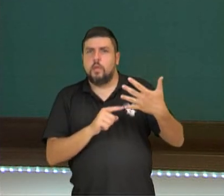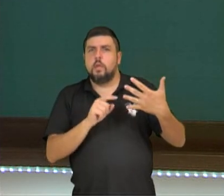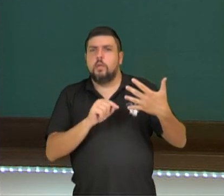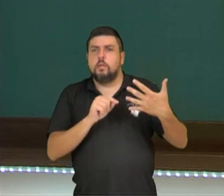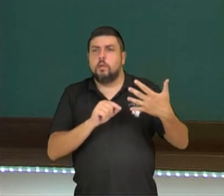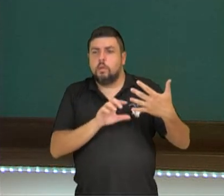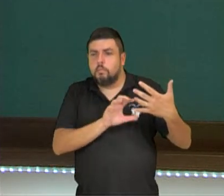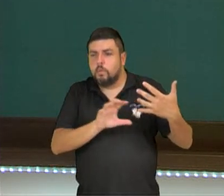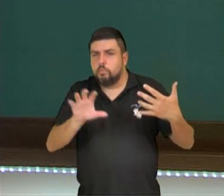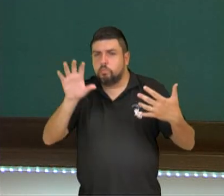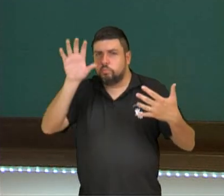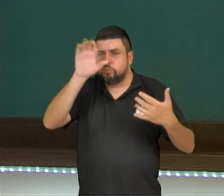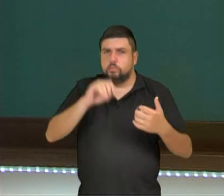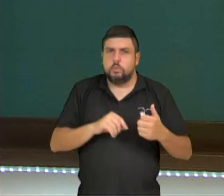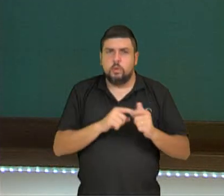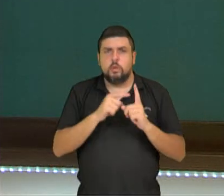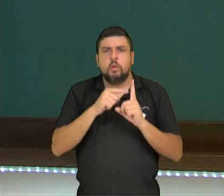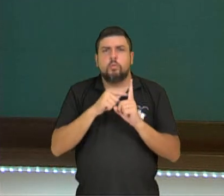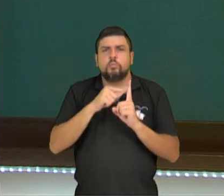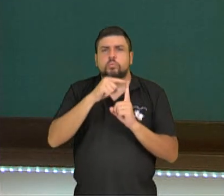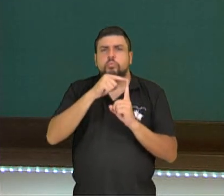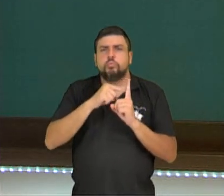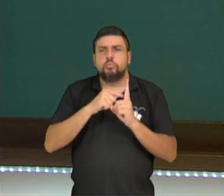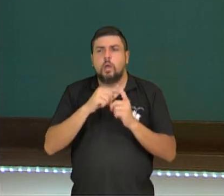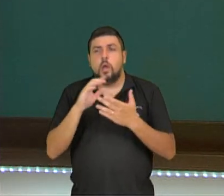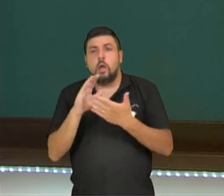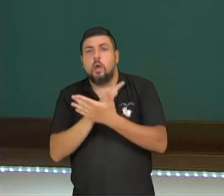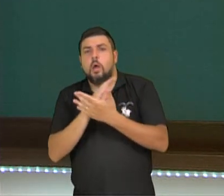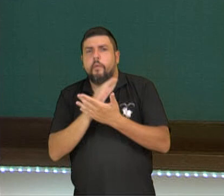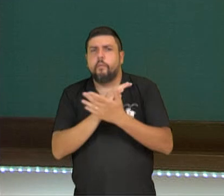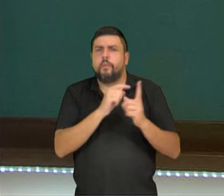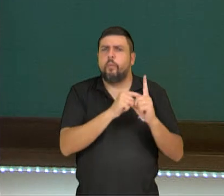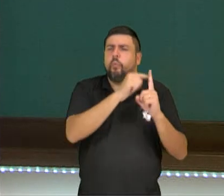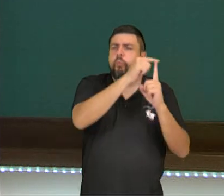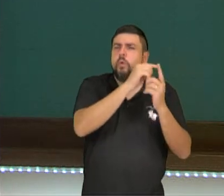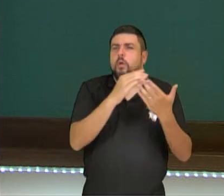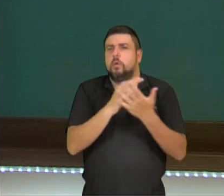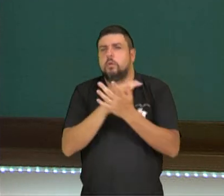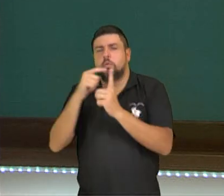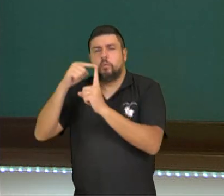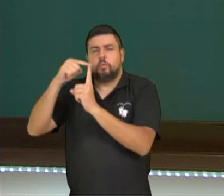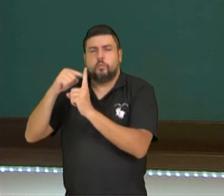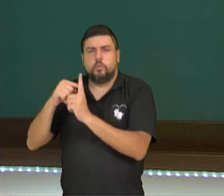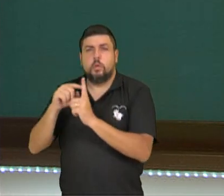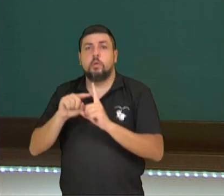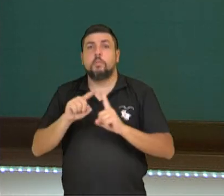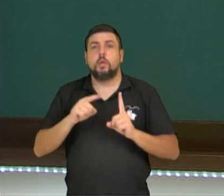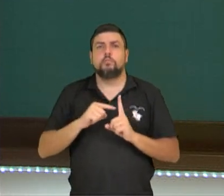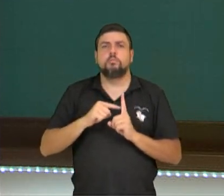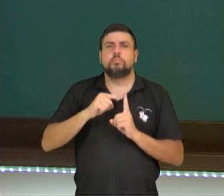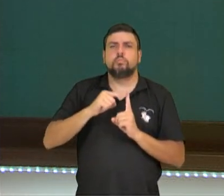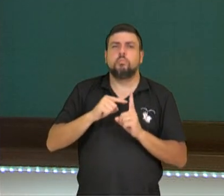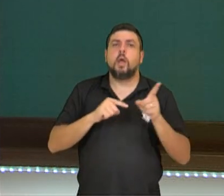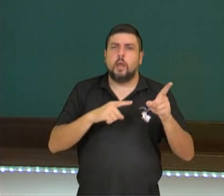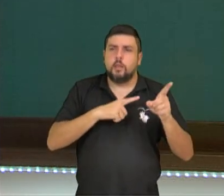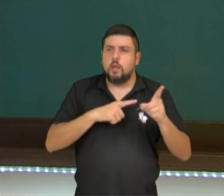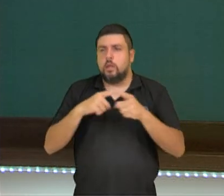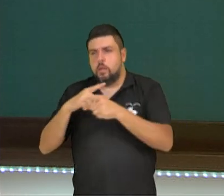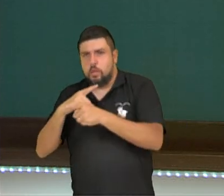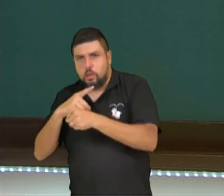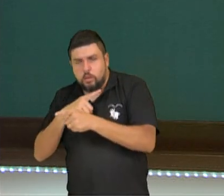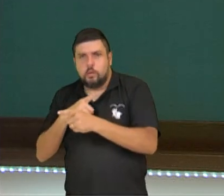diferentes. Temperatura em alguns lugares é mais elevada, em outros lugares é mais baixa, mas é a mesma análise ali